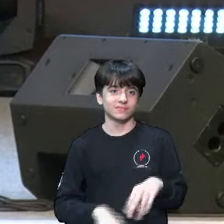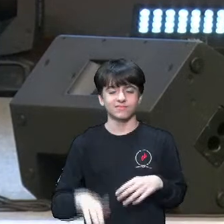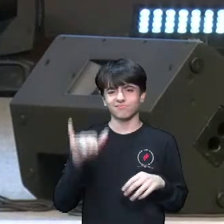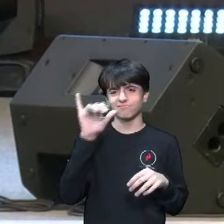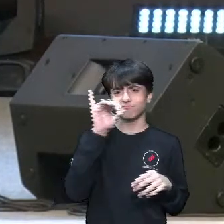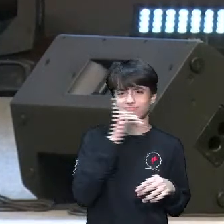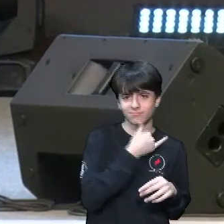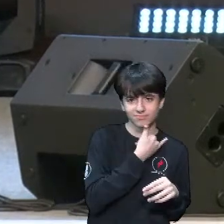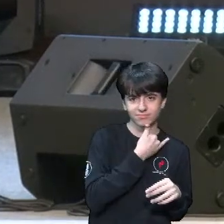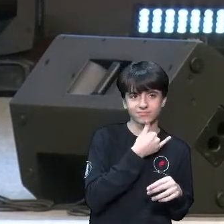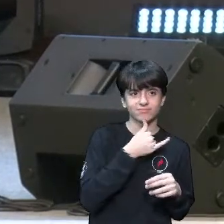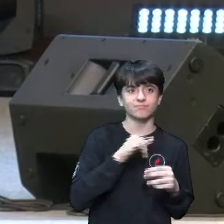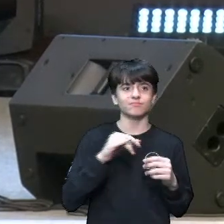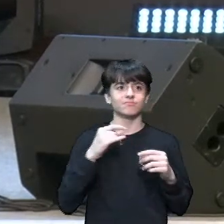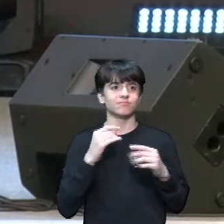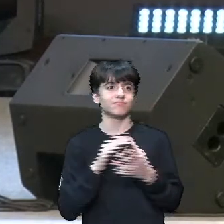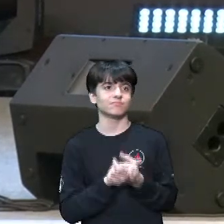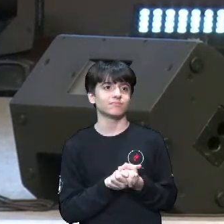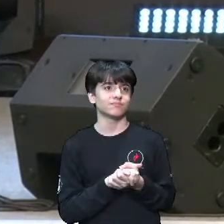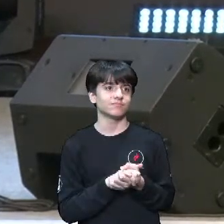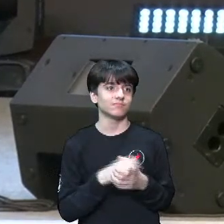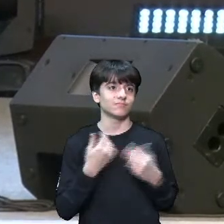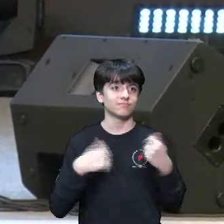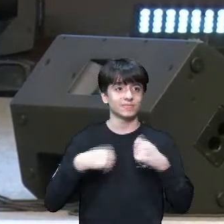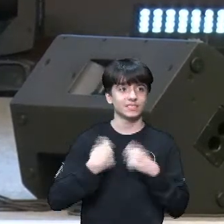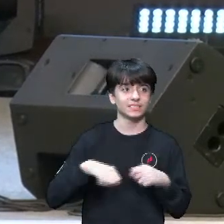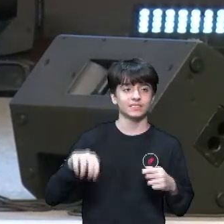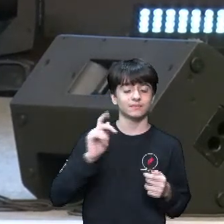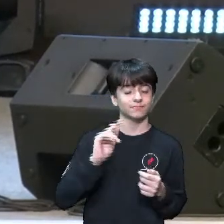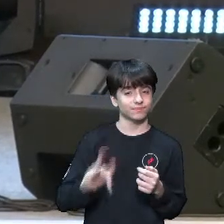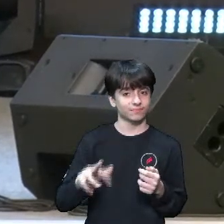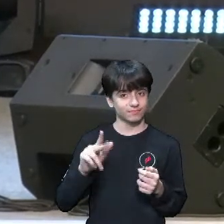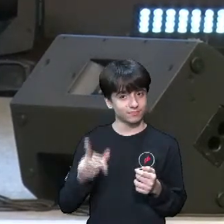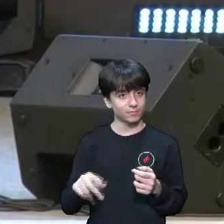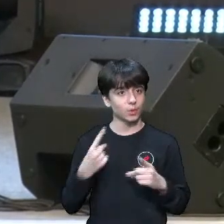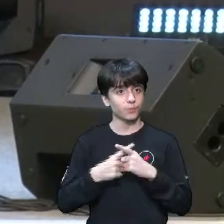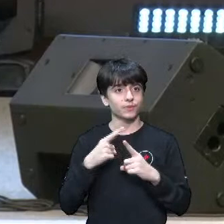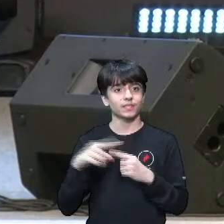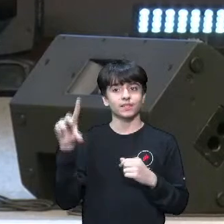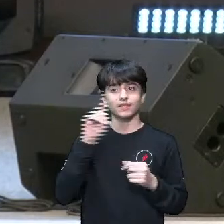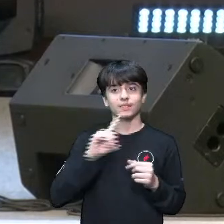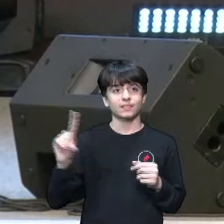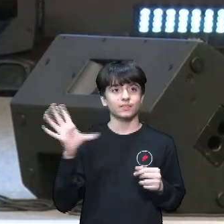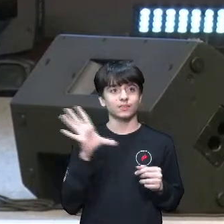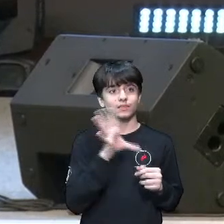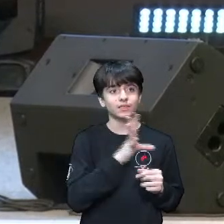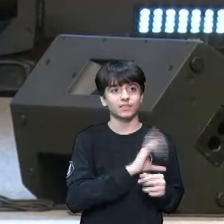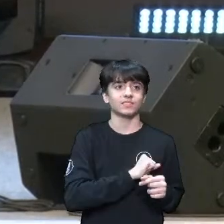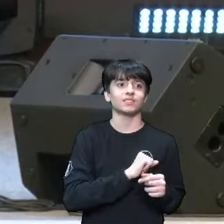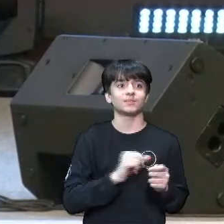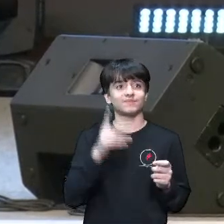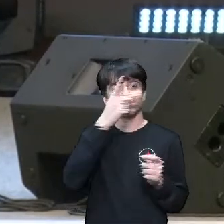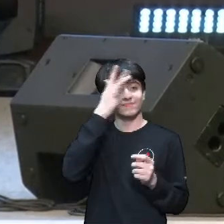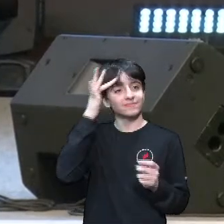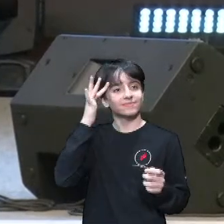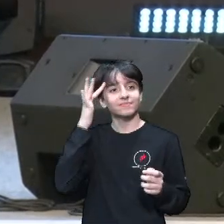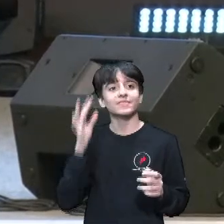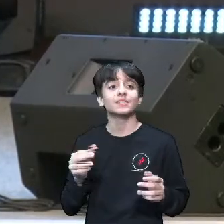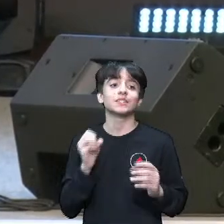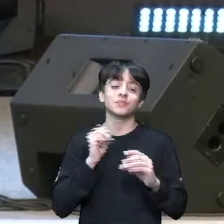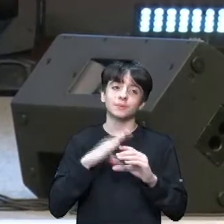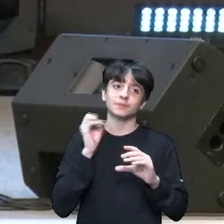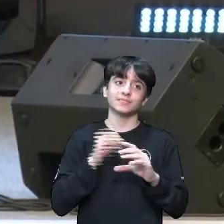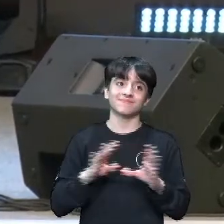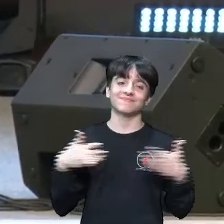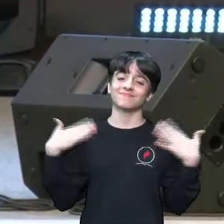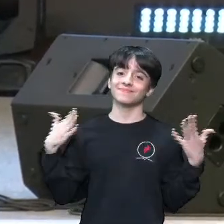Outra versão diz, não por tristeza. Porque Deus ama um alegre doador. Eu gostei dessa versão. Um alegre